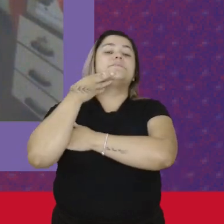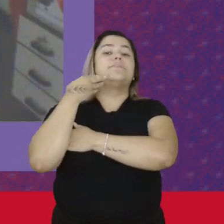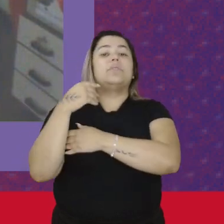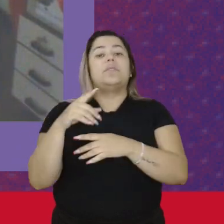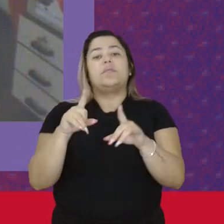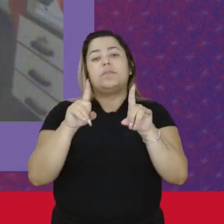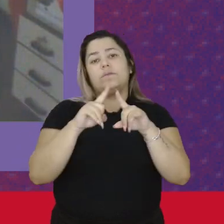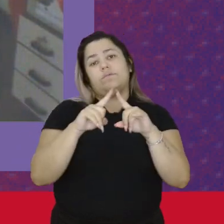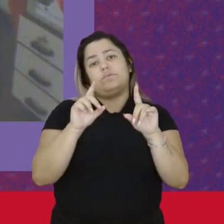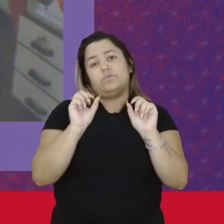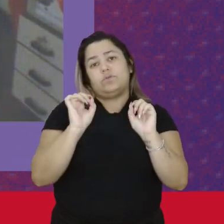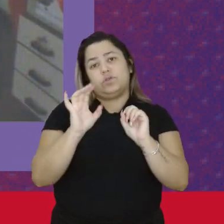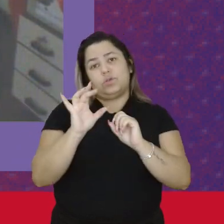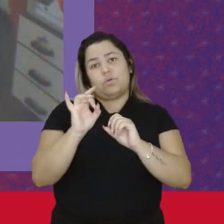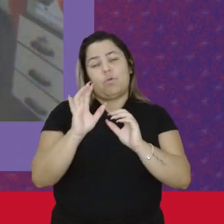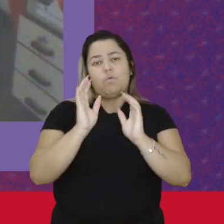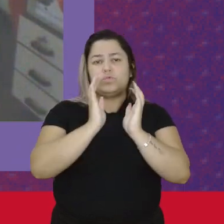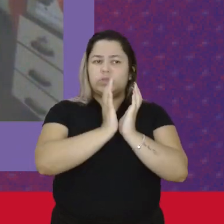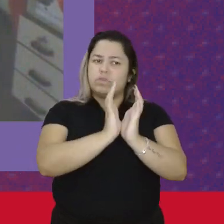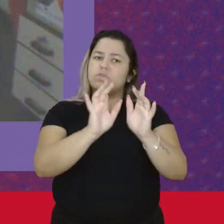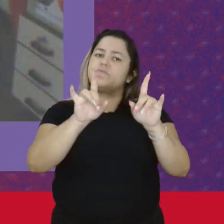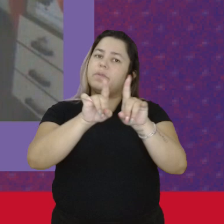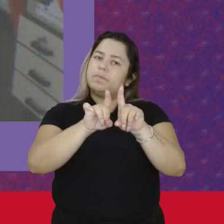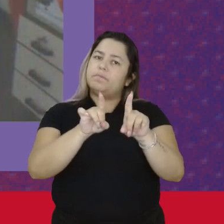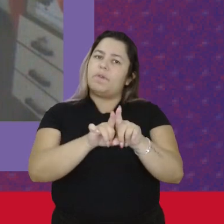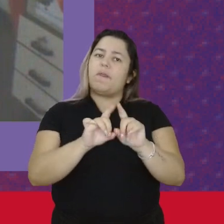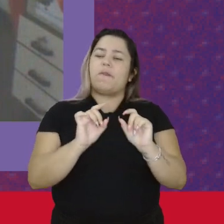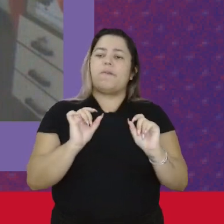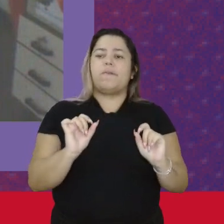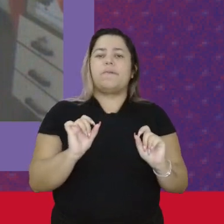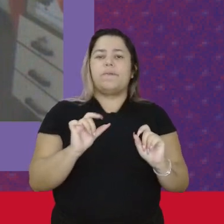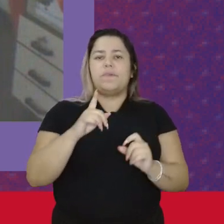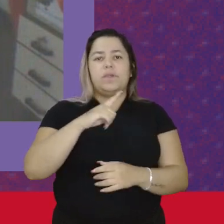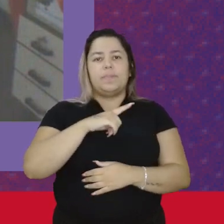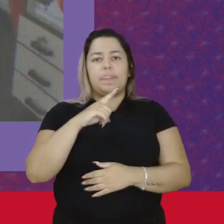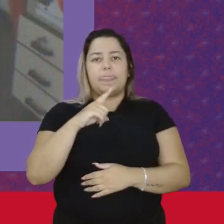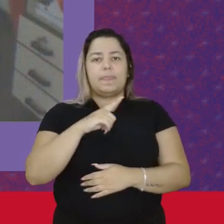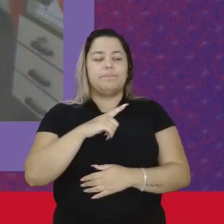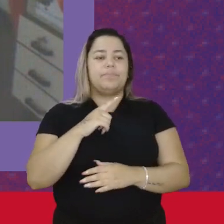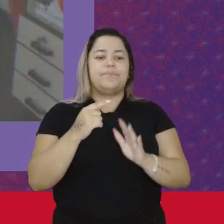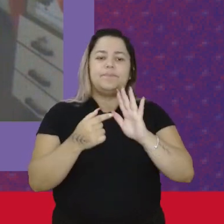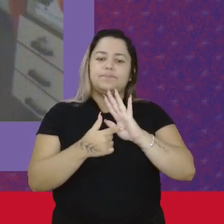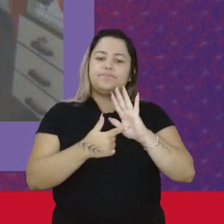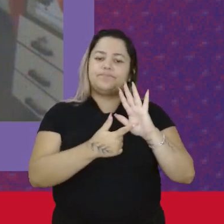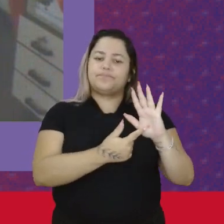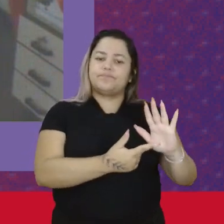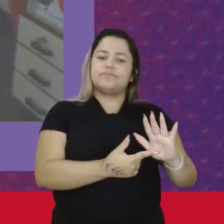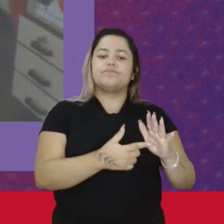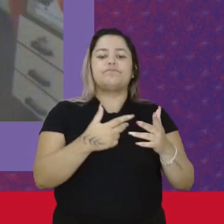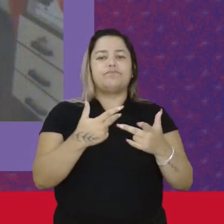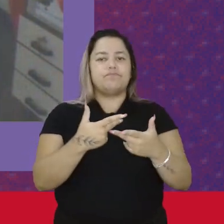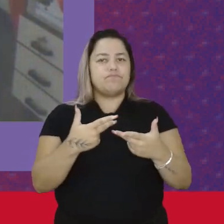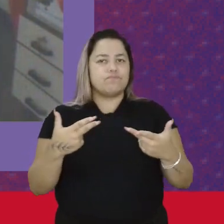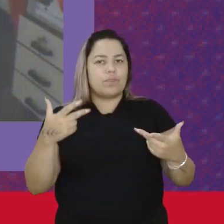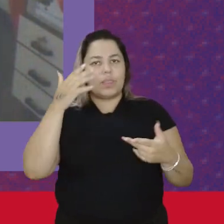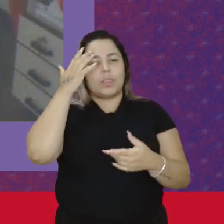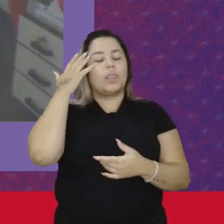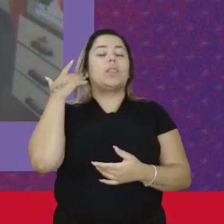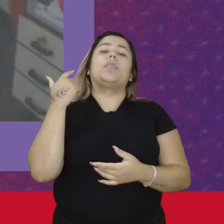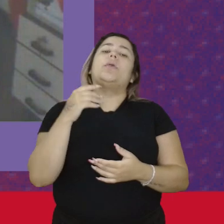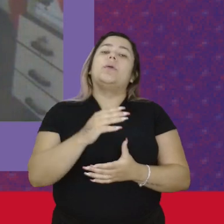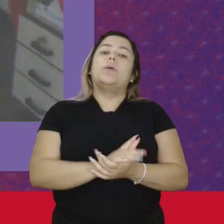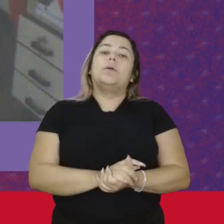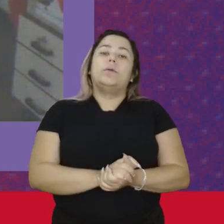só atuam coletivamente, como elas reivindicam certas questões, ou